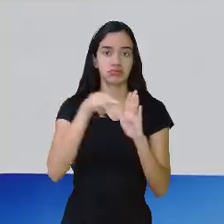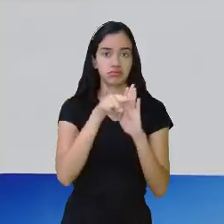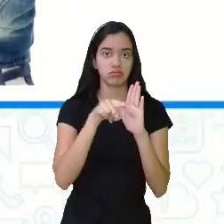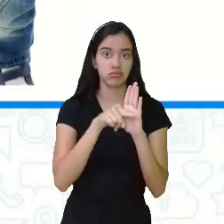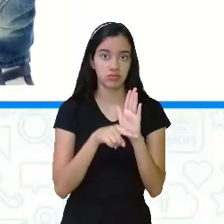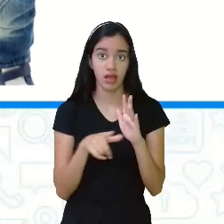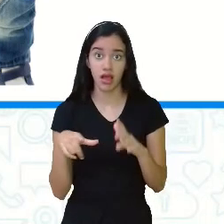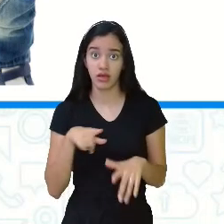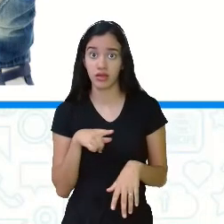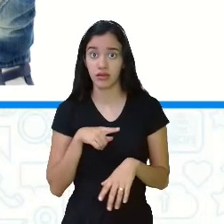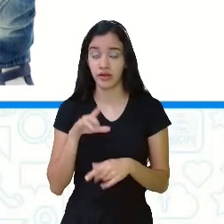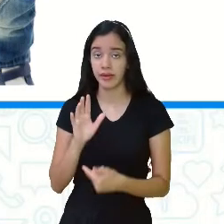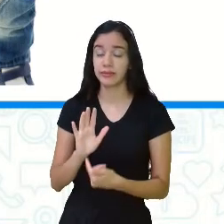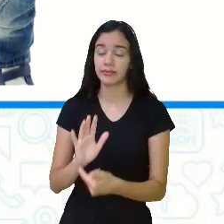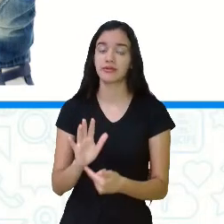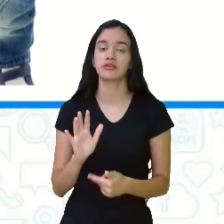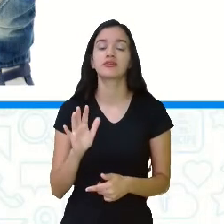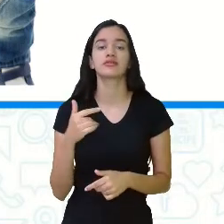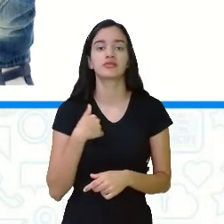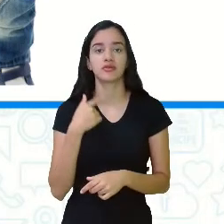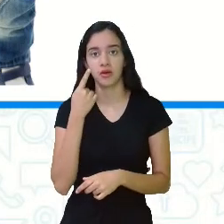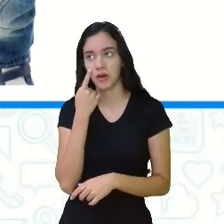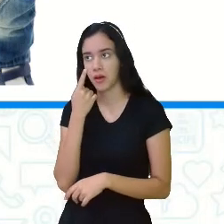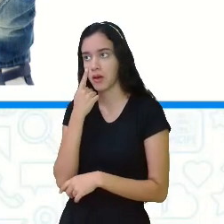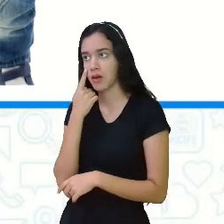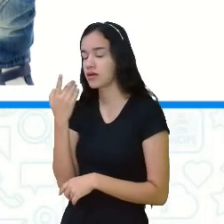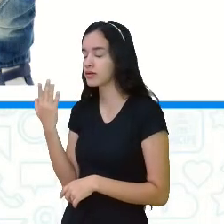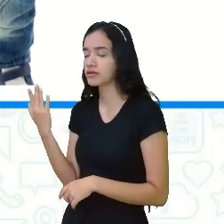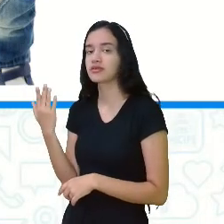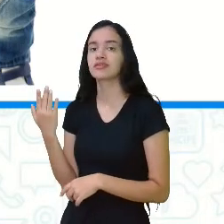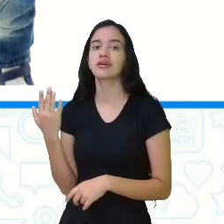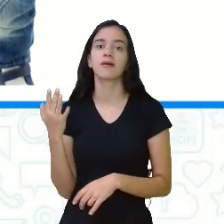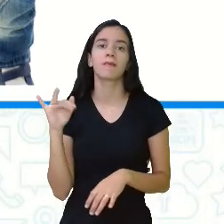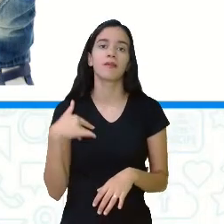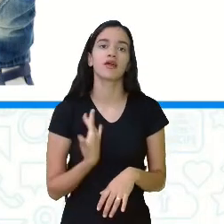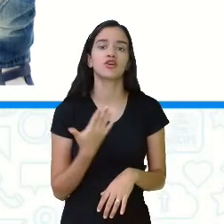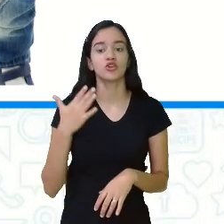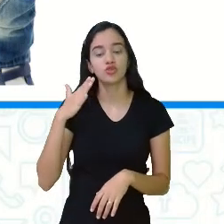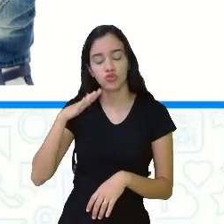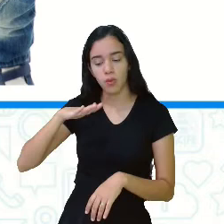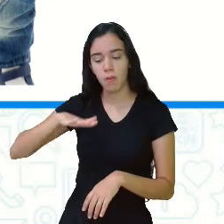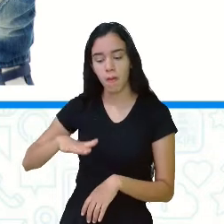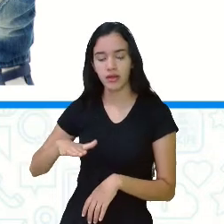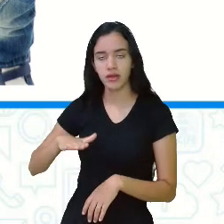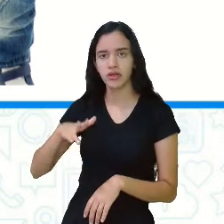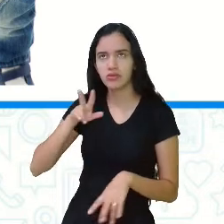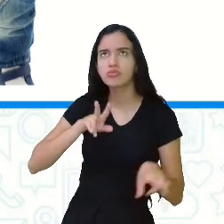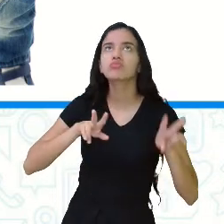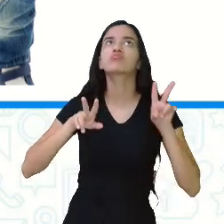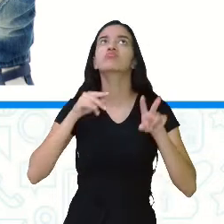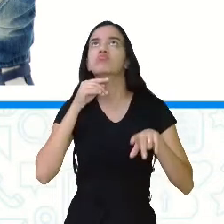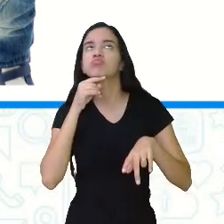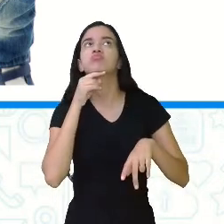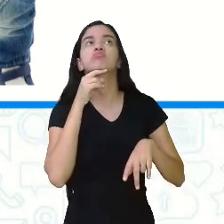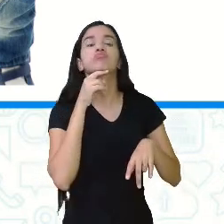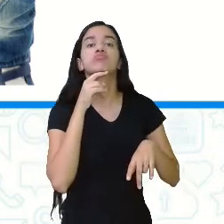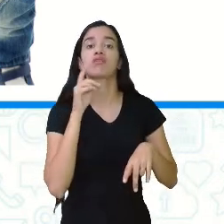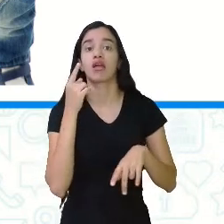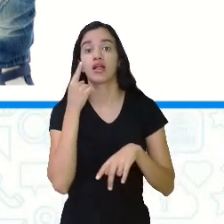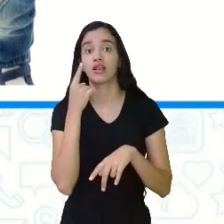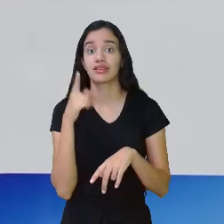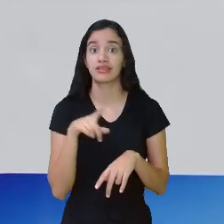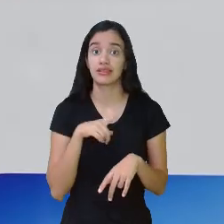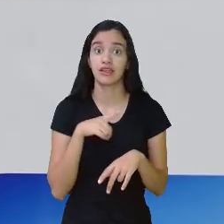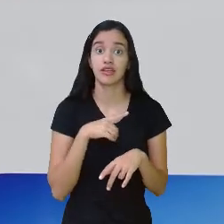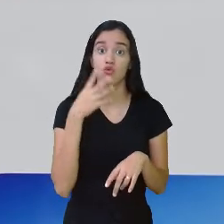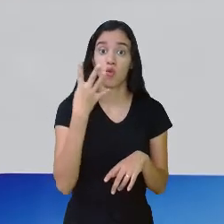Porque eu tenho aqui, ó, eu sou pequeno, me dizem, eu fico muito zangado, tenho de olhar todo mundo com o queixo levantado. A gente tem aí